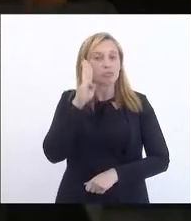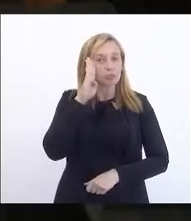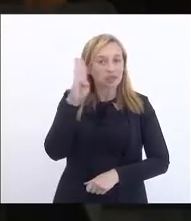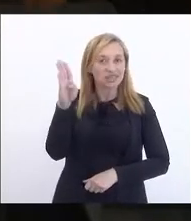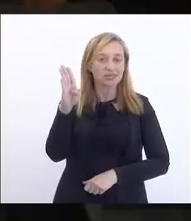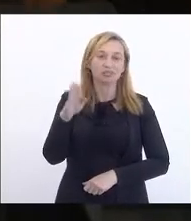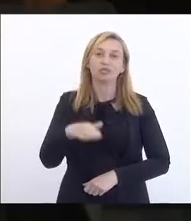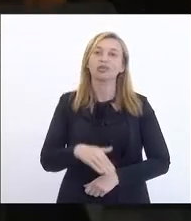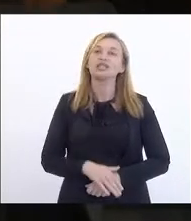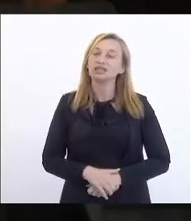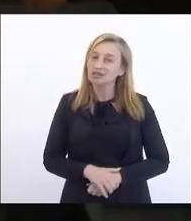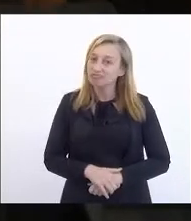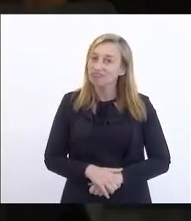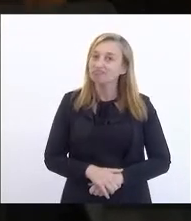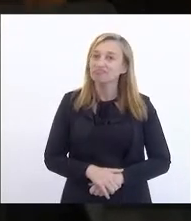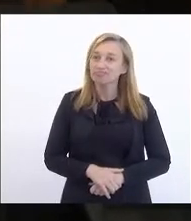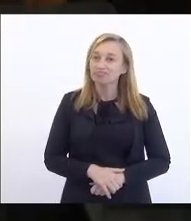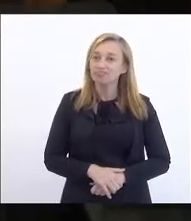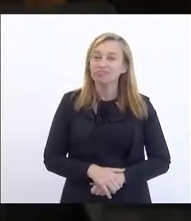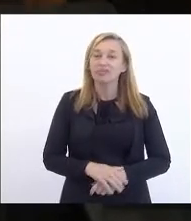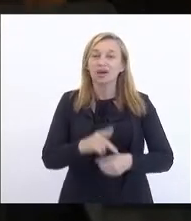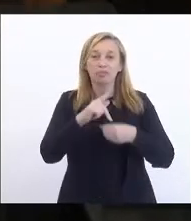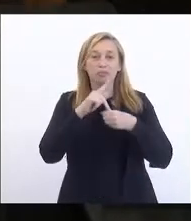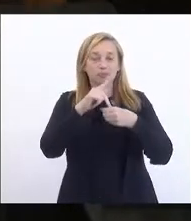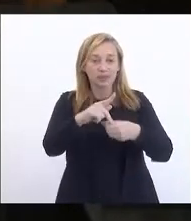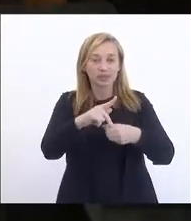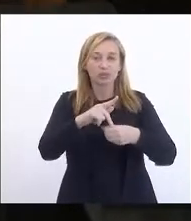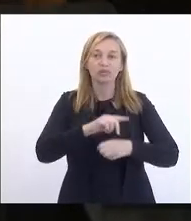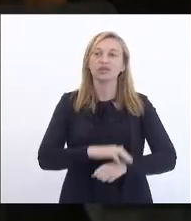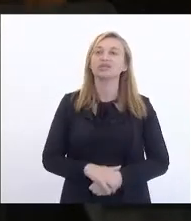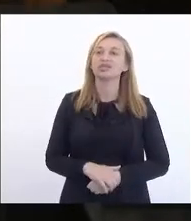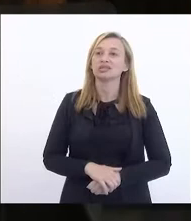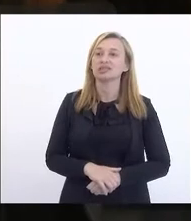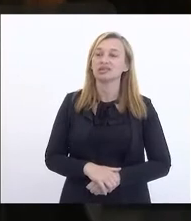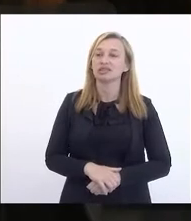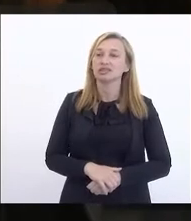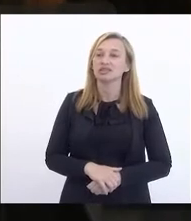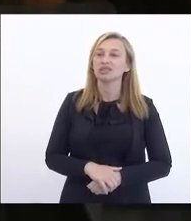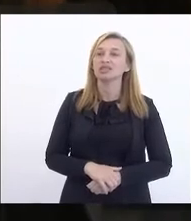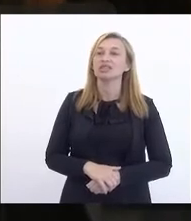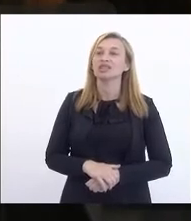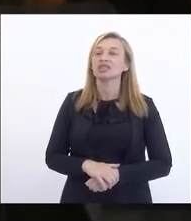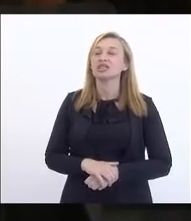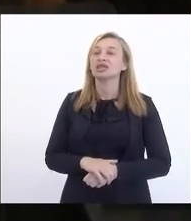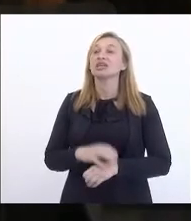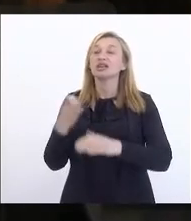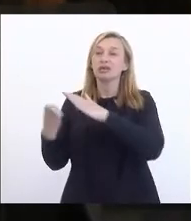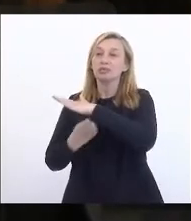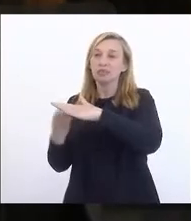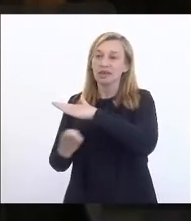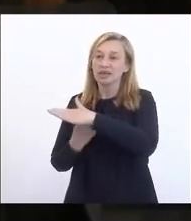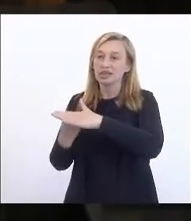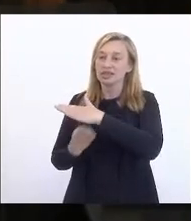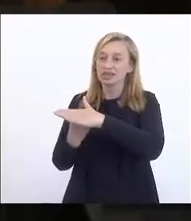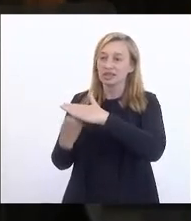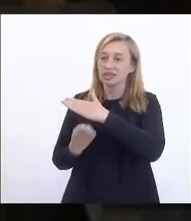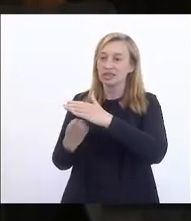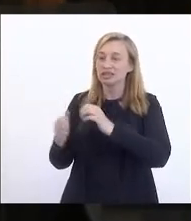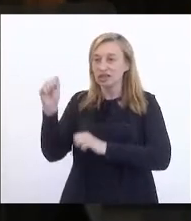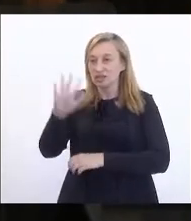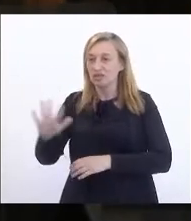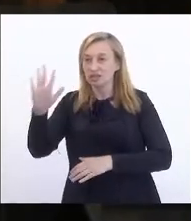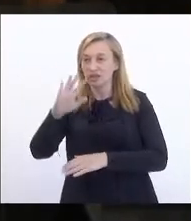principalmente para Petrobras, para a Agência Nacional de Petróleo, para a